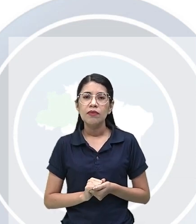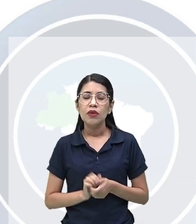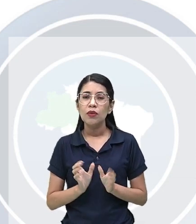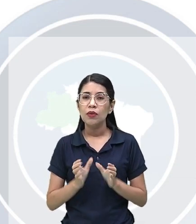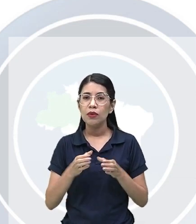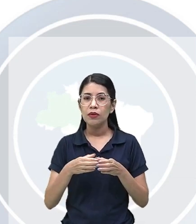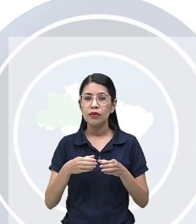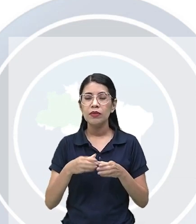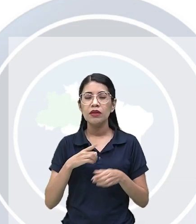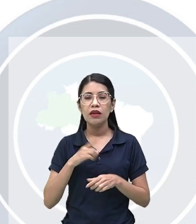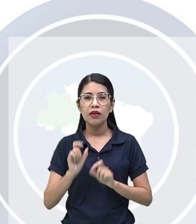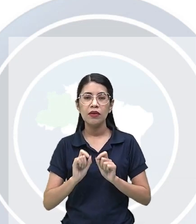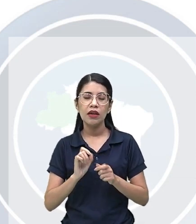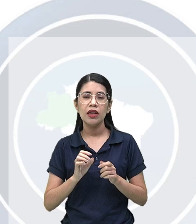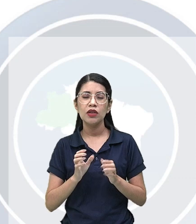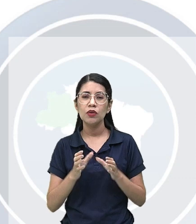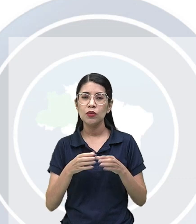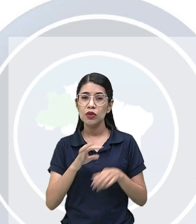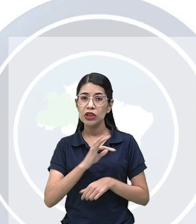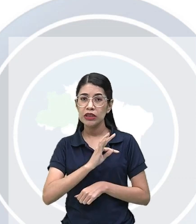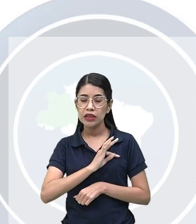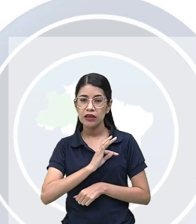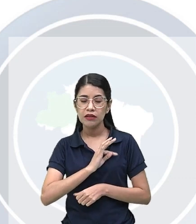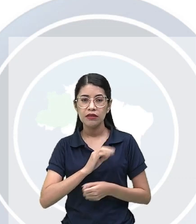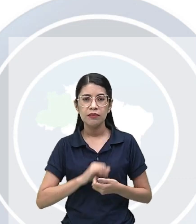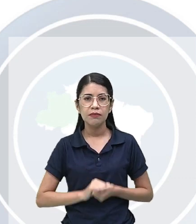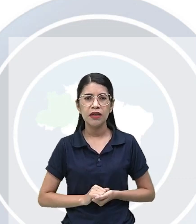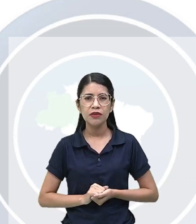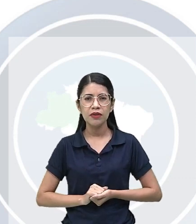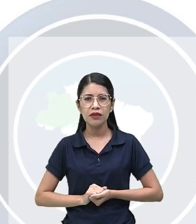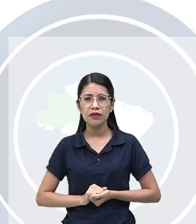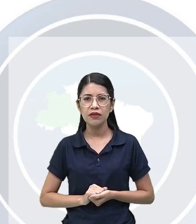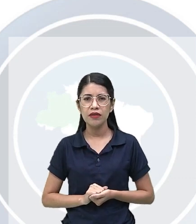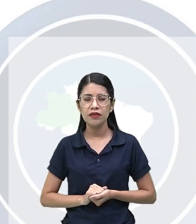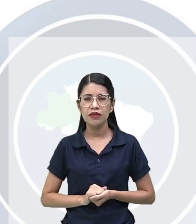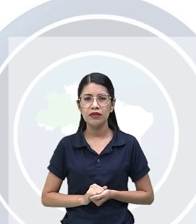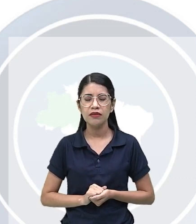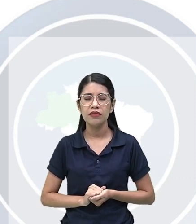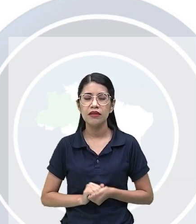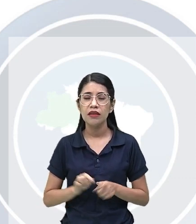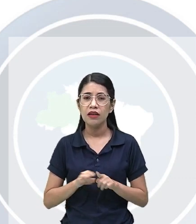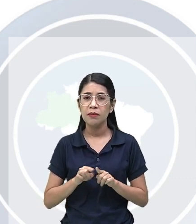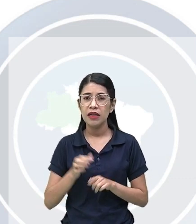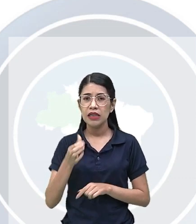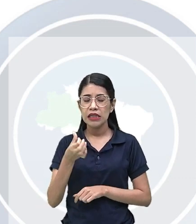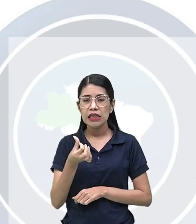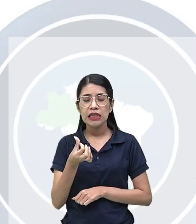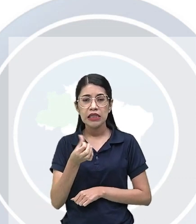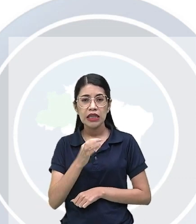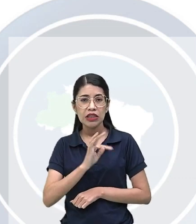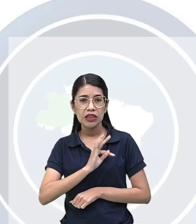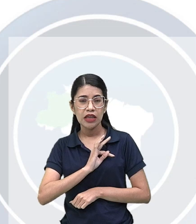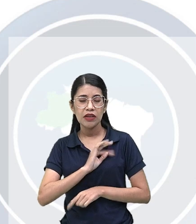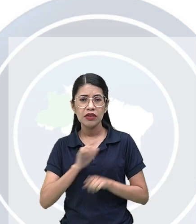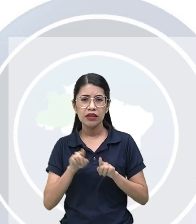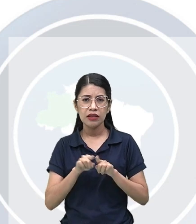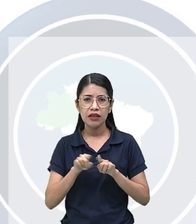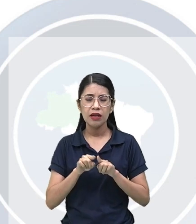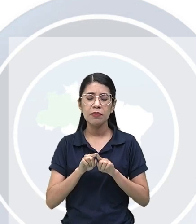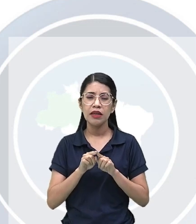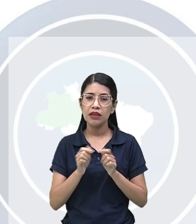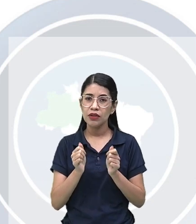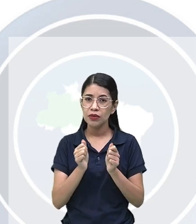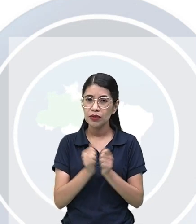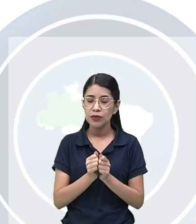formada por técnicos, né? Nós temos uma coordenadora e 6 técnicos que fazem esse acompanhamento